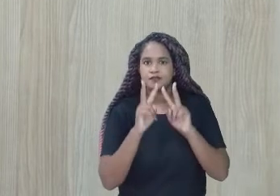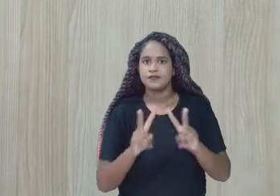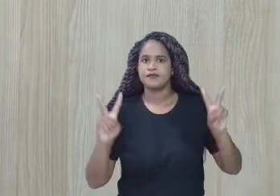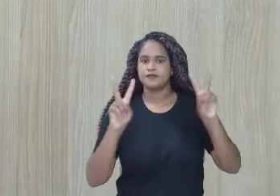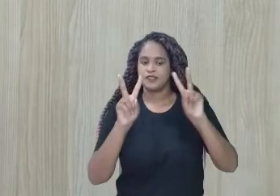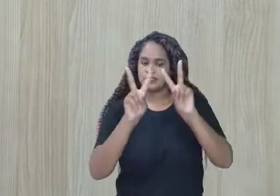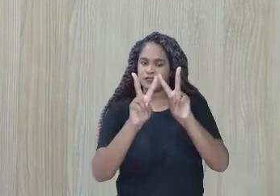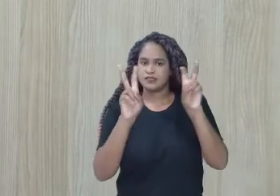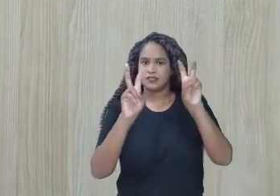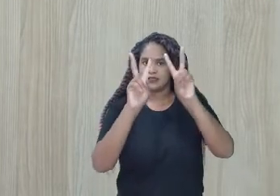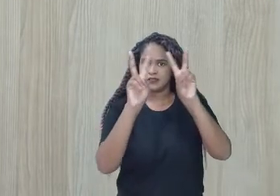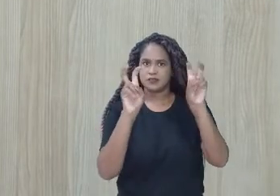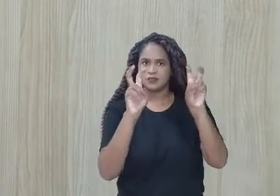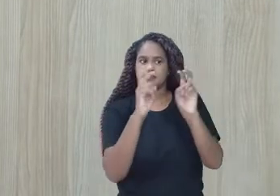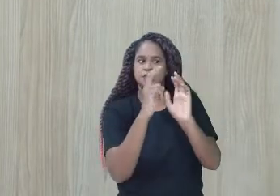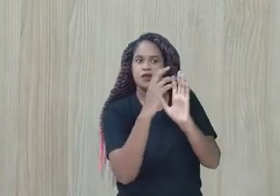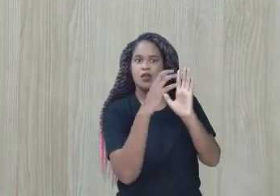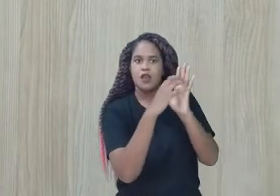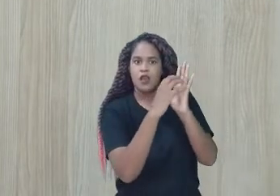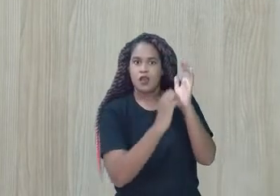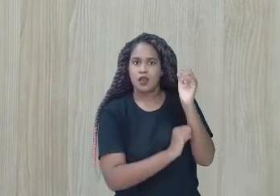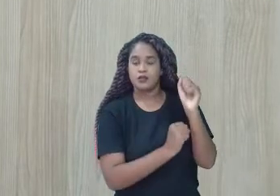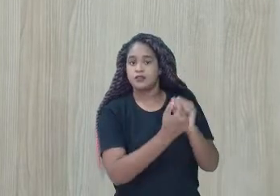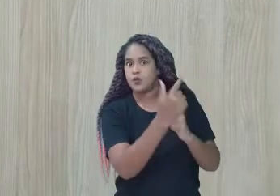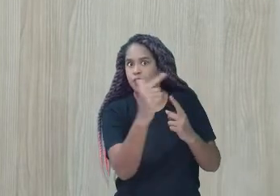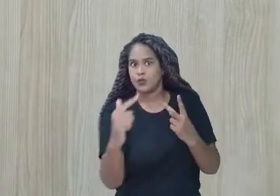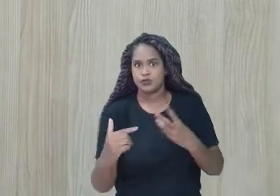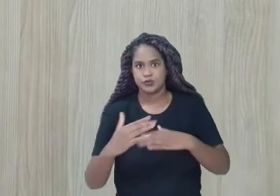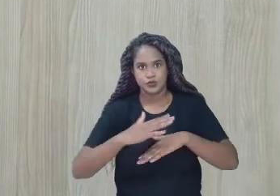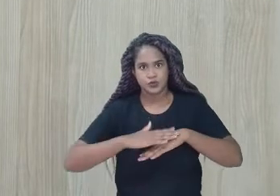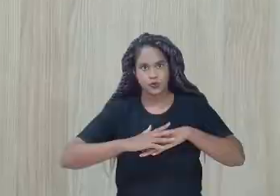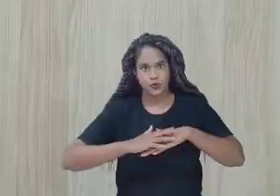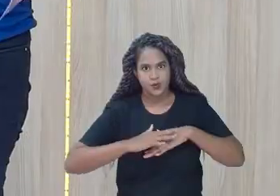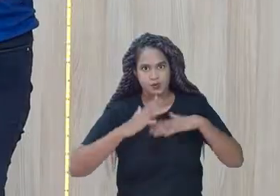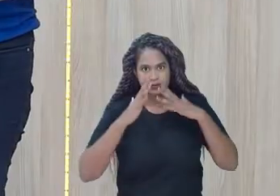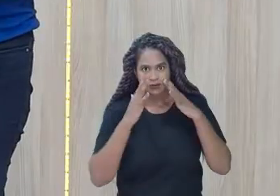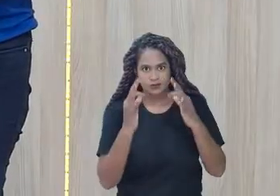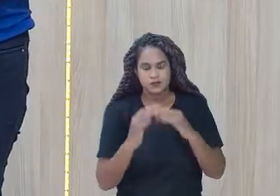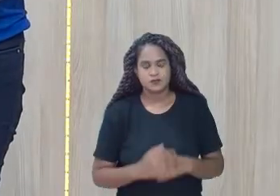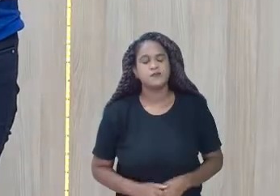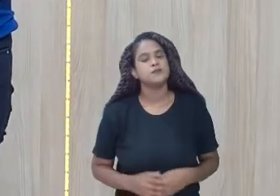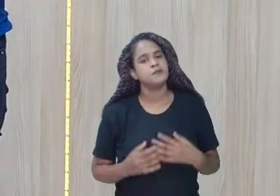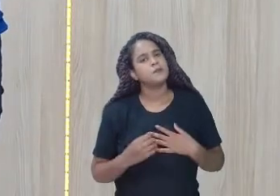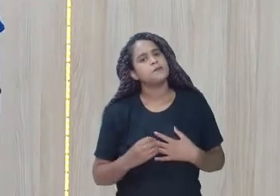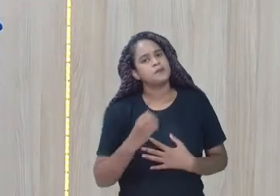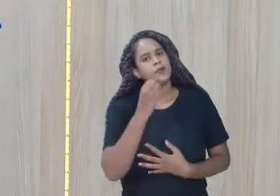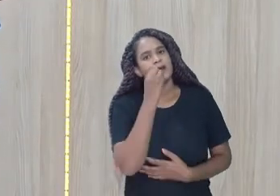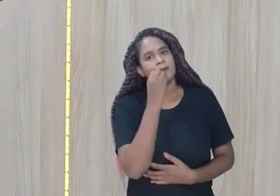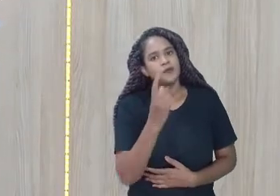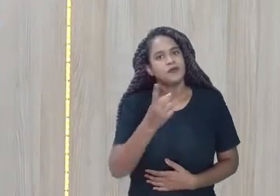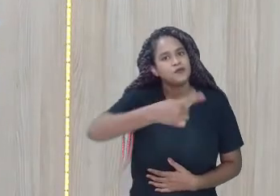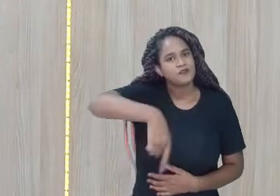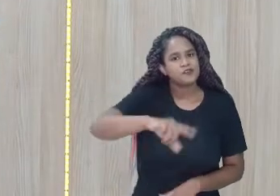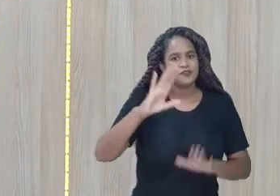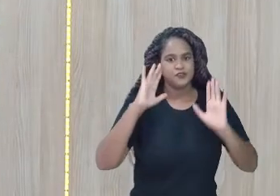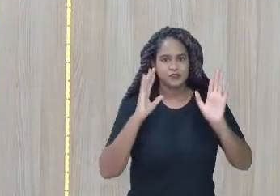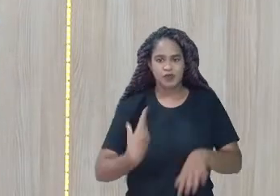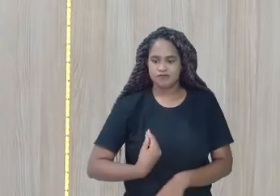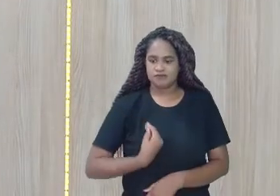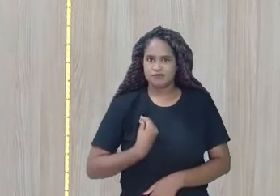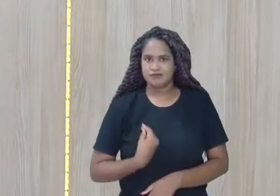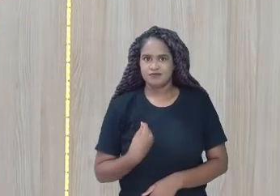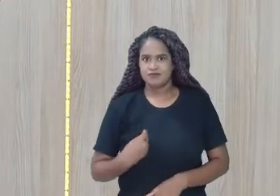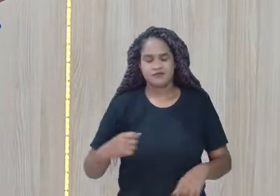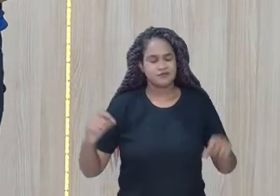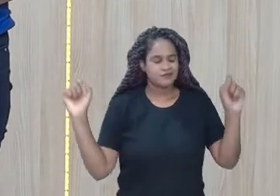aí à questão da AIDS e das outras doenças. Fiquem atentos. Que bom, pessoal, que vocês já estão aí presentes, né? Alerta